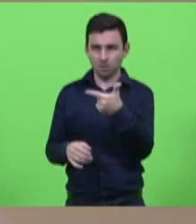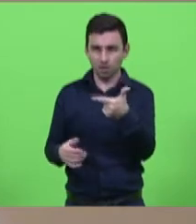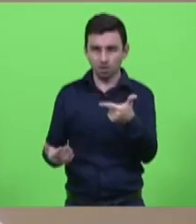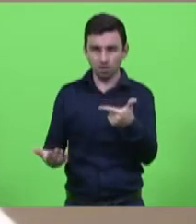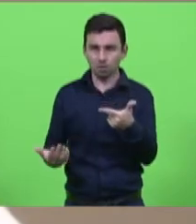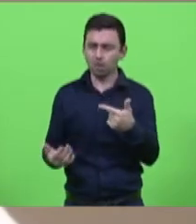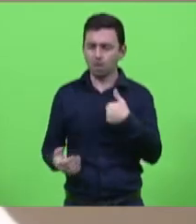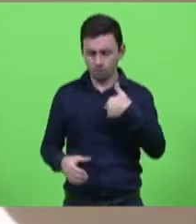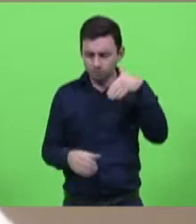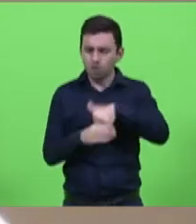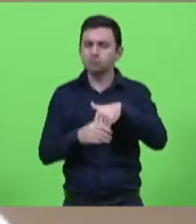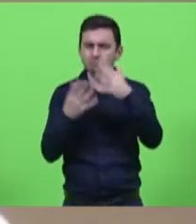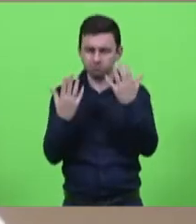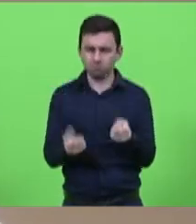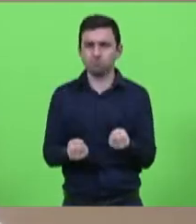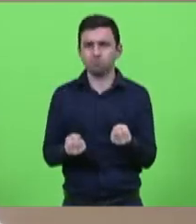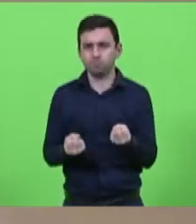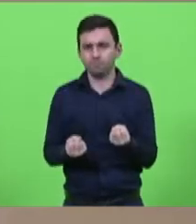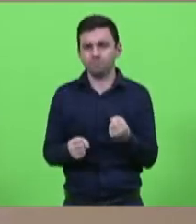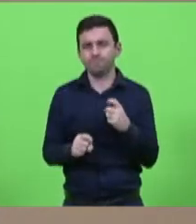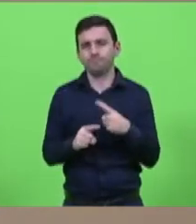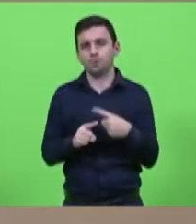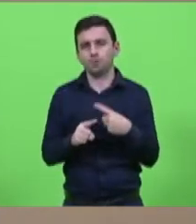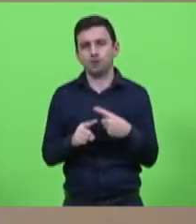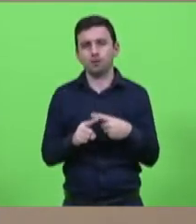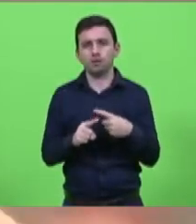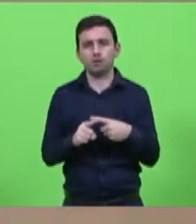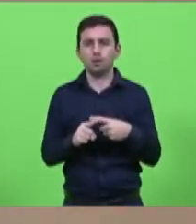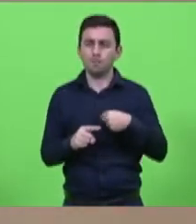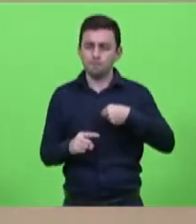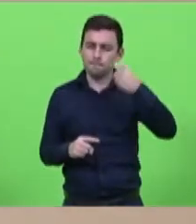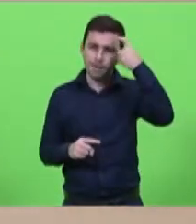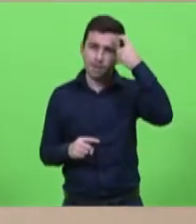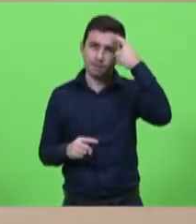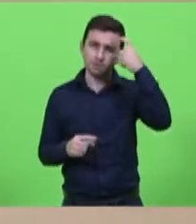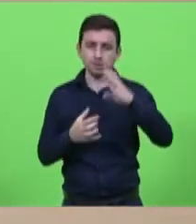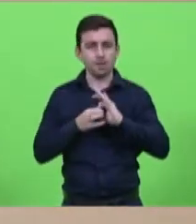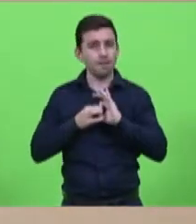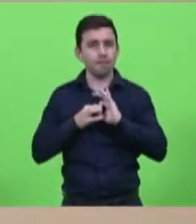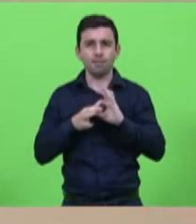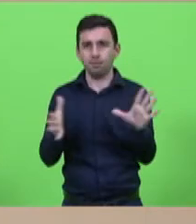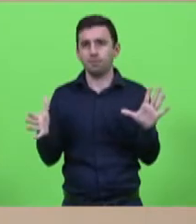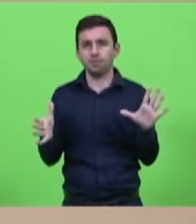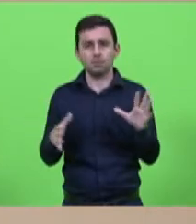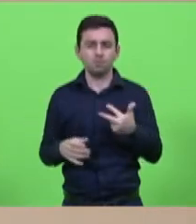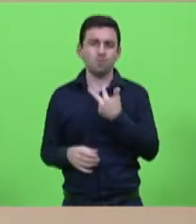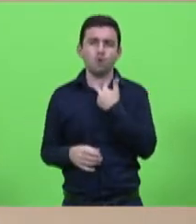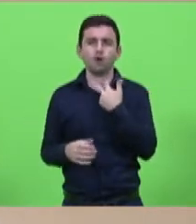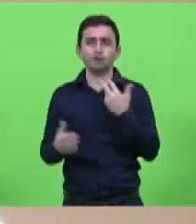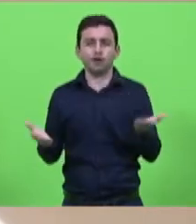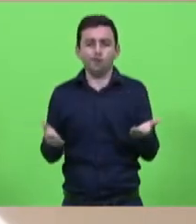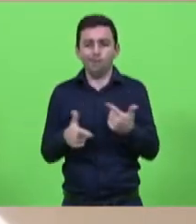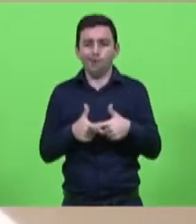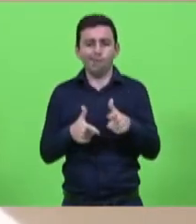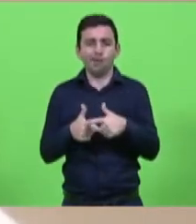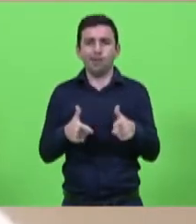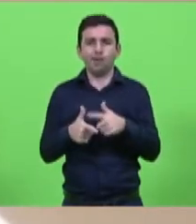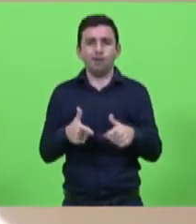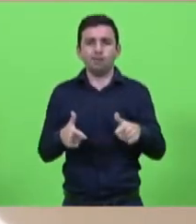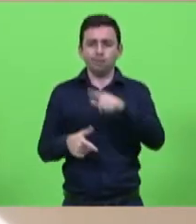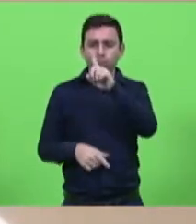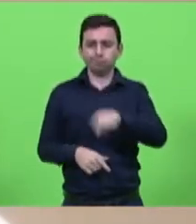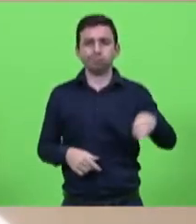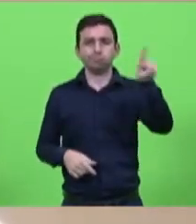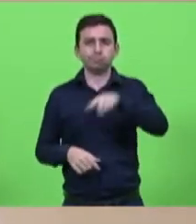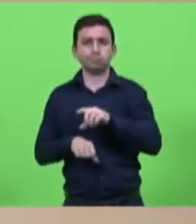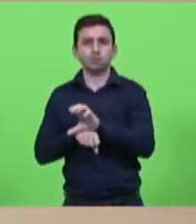a favor do projeto, também por essa questão de liberdade. Nós não podemos, em momento de crise, anular a nossa Constituição e